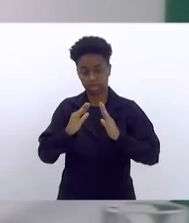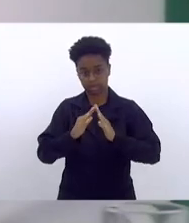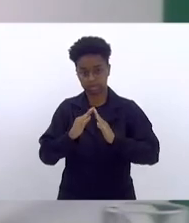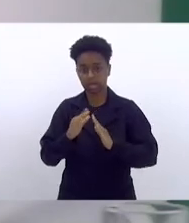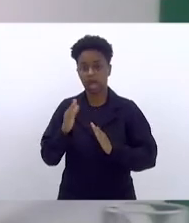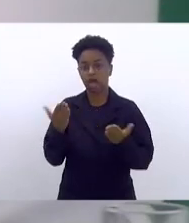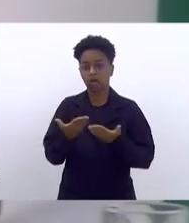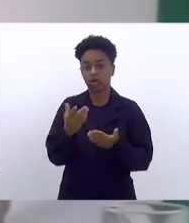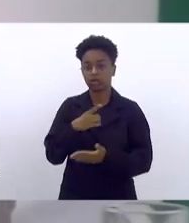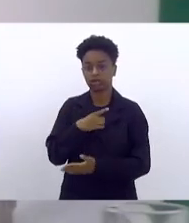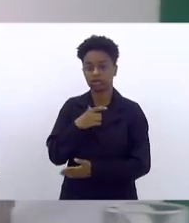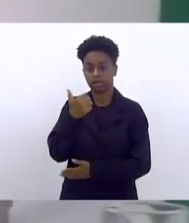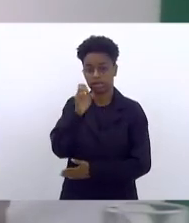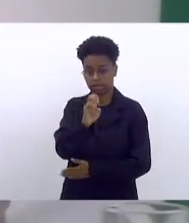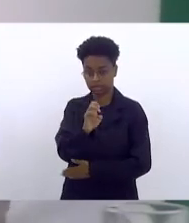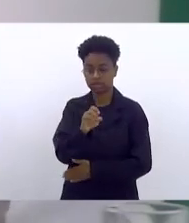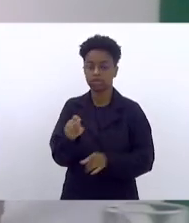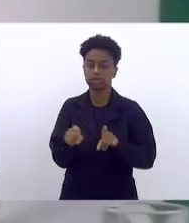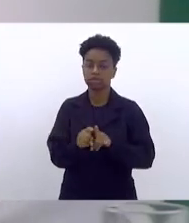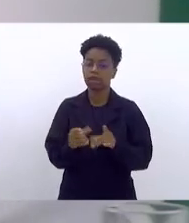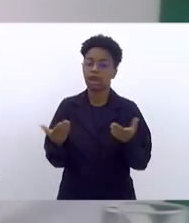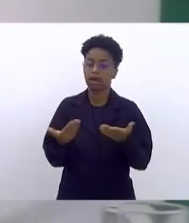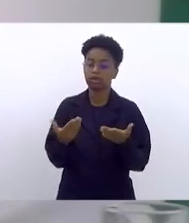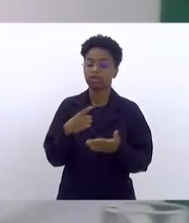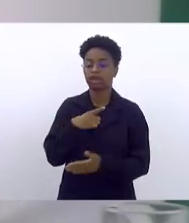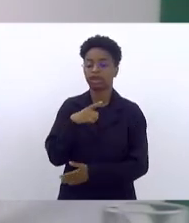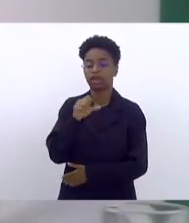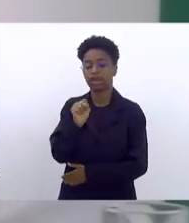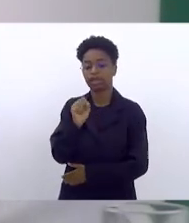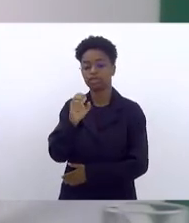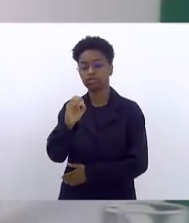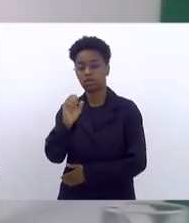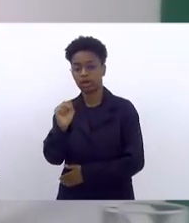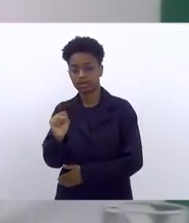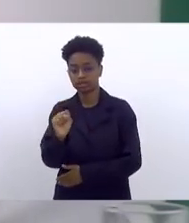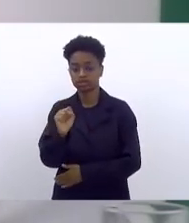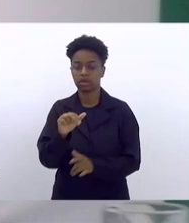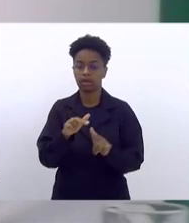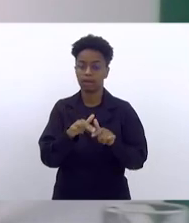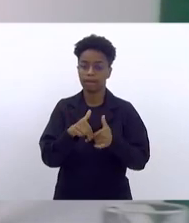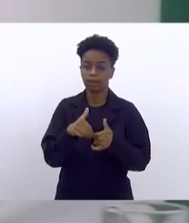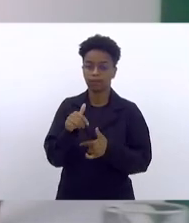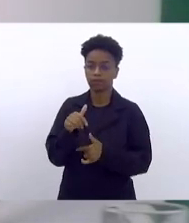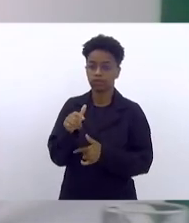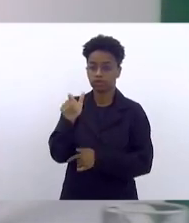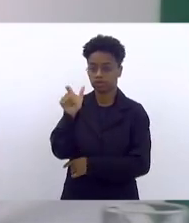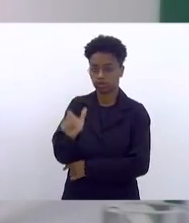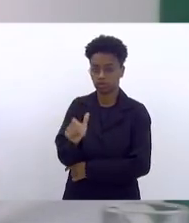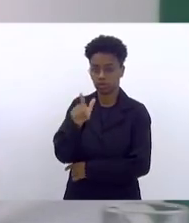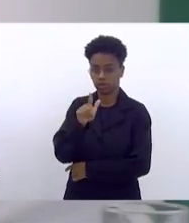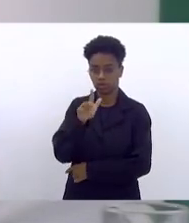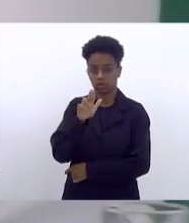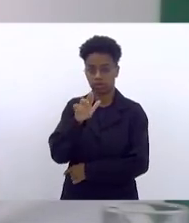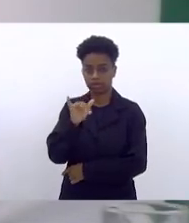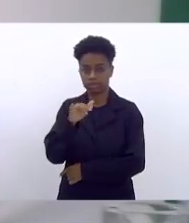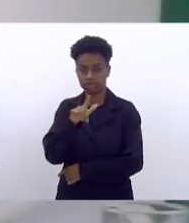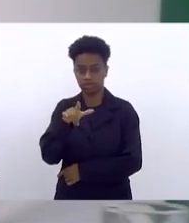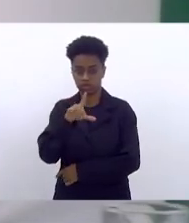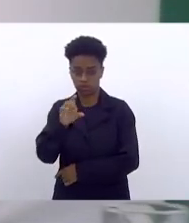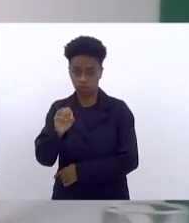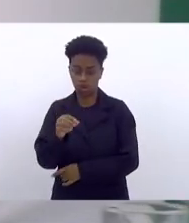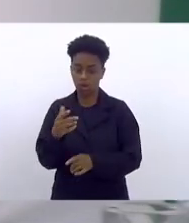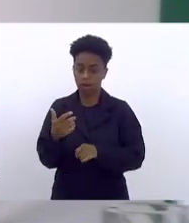estado do Rio de Janeiro nós temos lá também o SOS que através do Luizinho uma pessoa um profissional